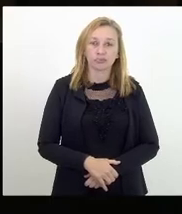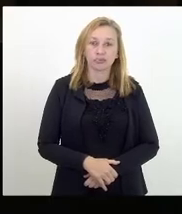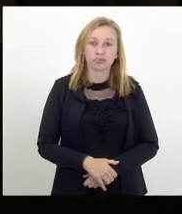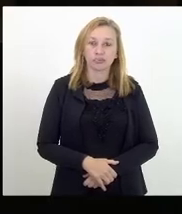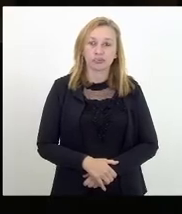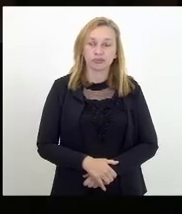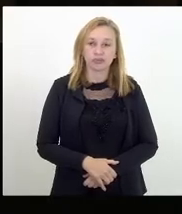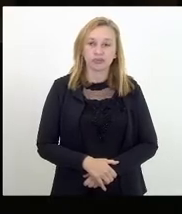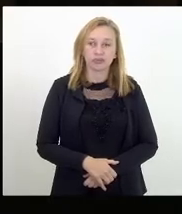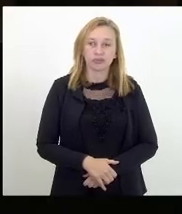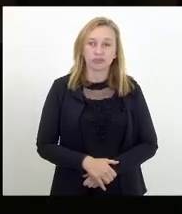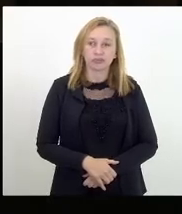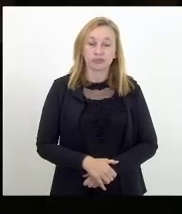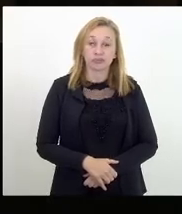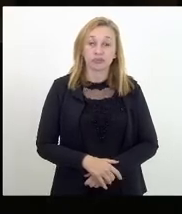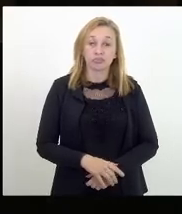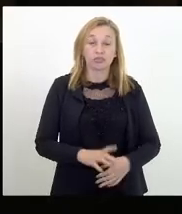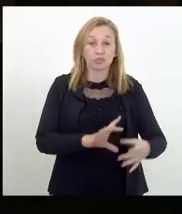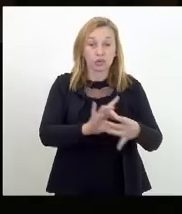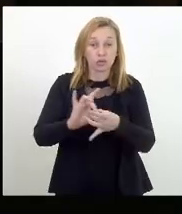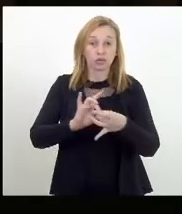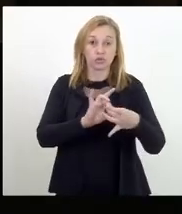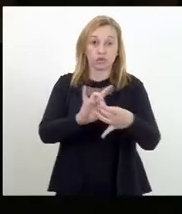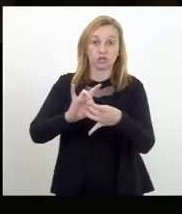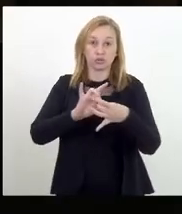é estar Unidos